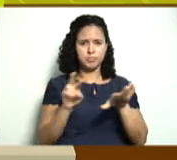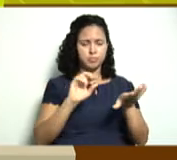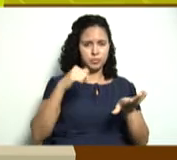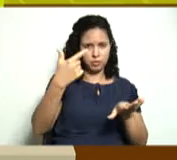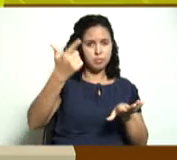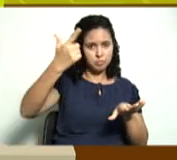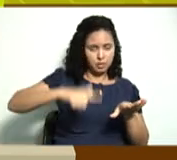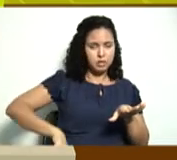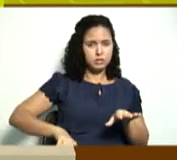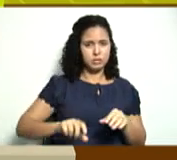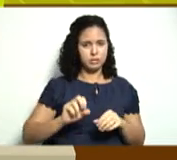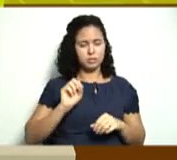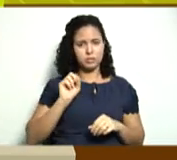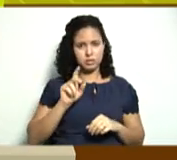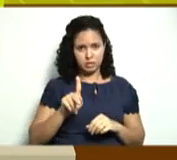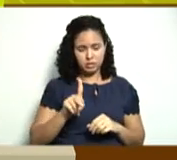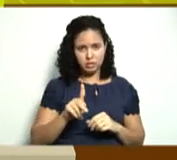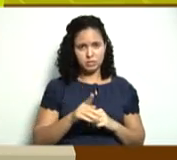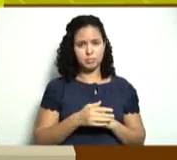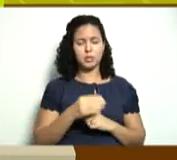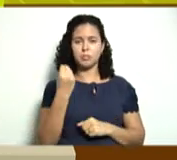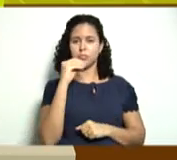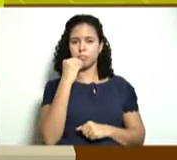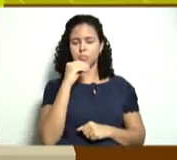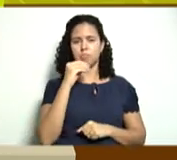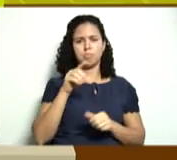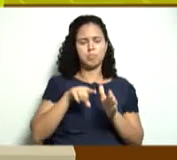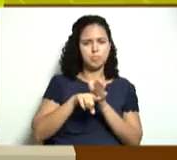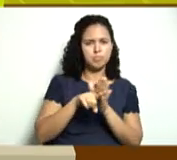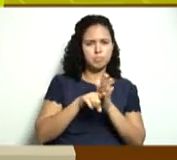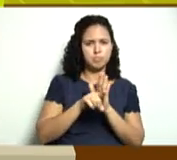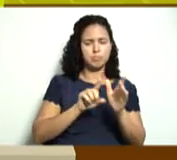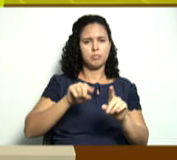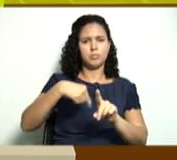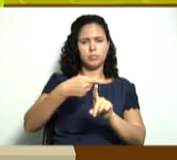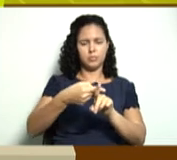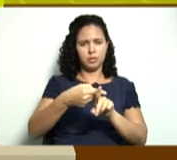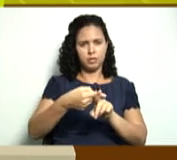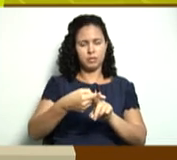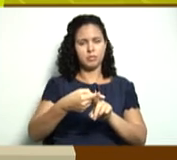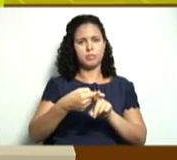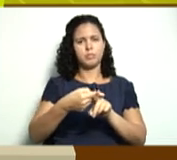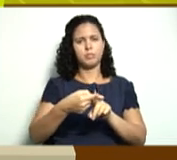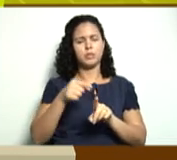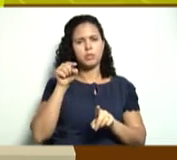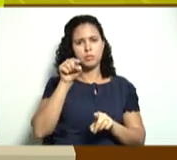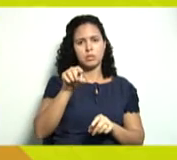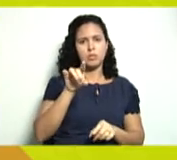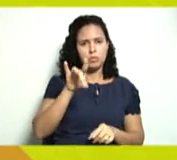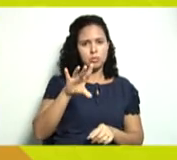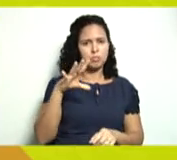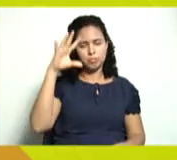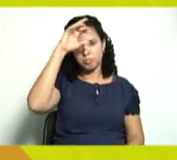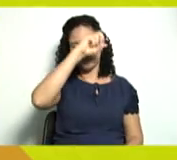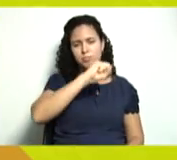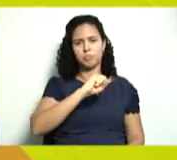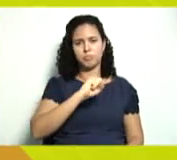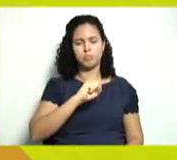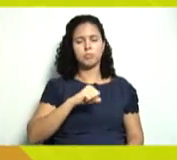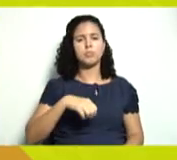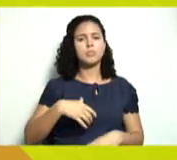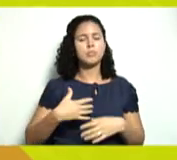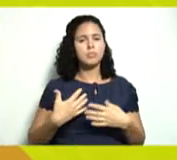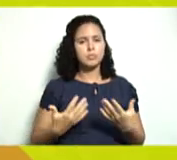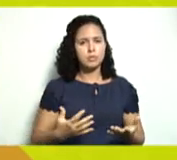que vem tem mais pois é aproveitem para pesquisar mais sobre o que vimos hoje que você só tem a ganhar afinal de